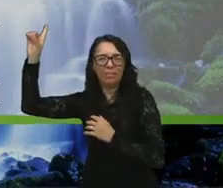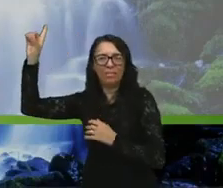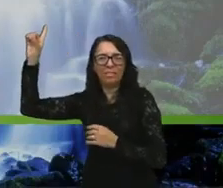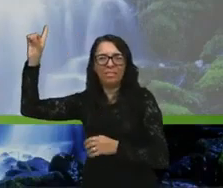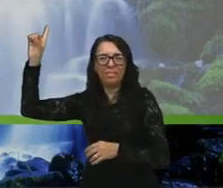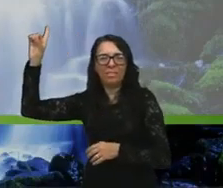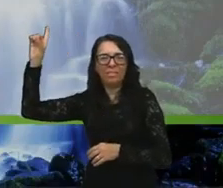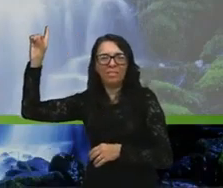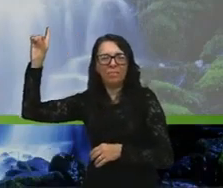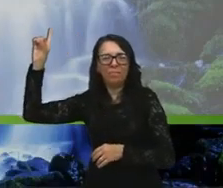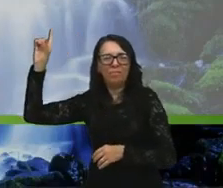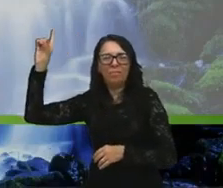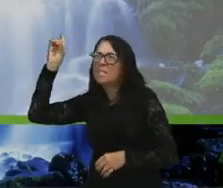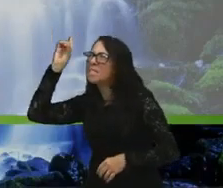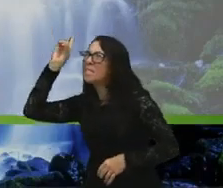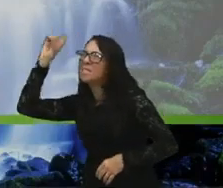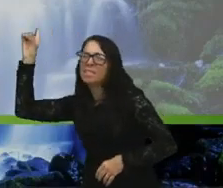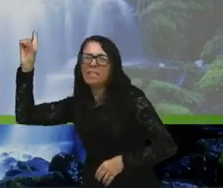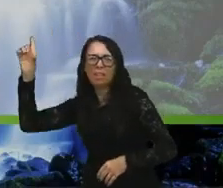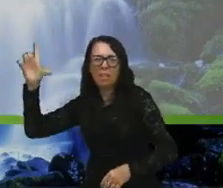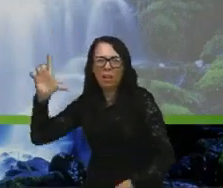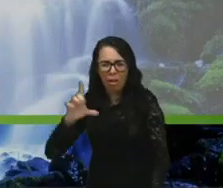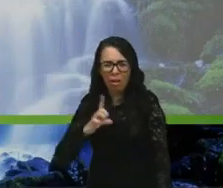Que Deus visite a sua vida.